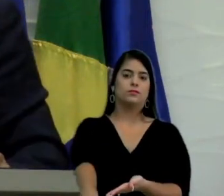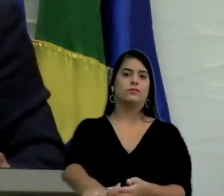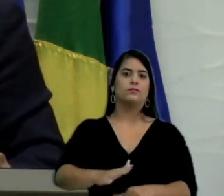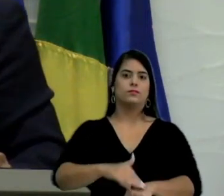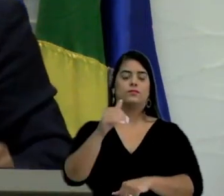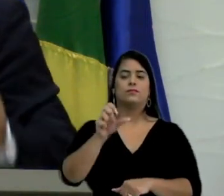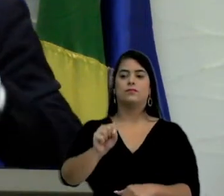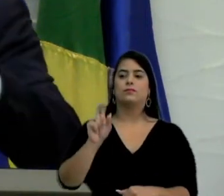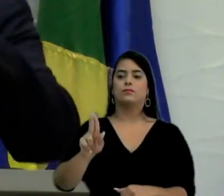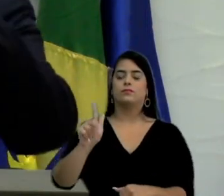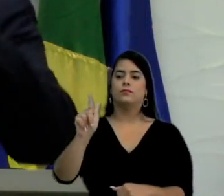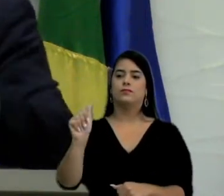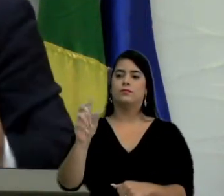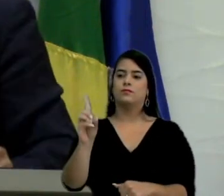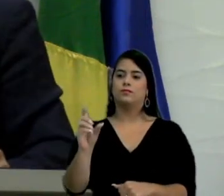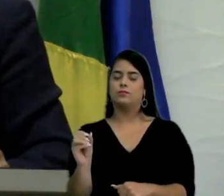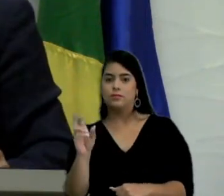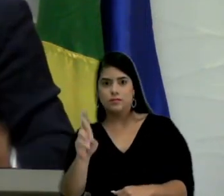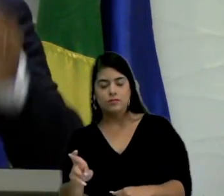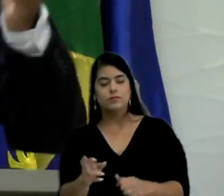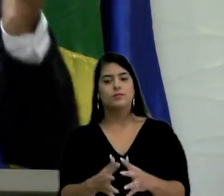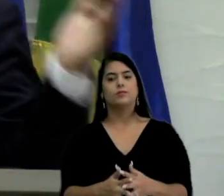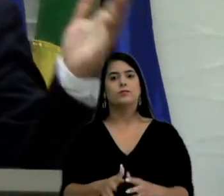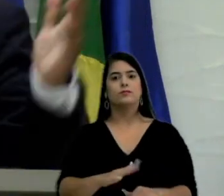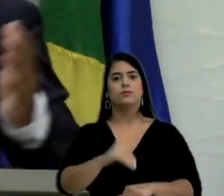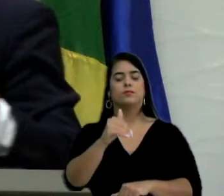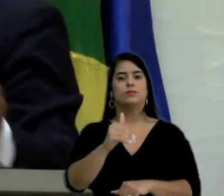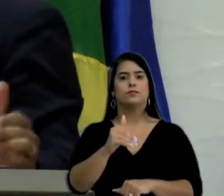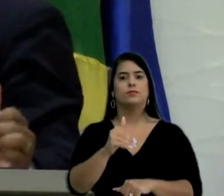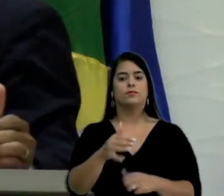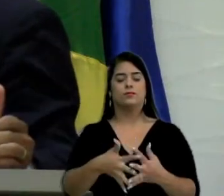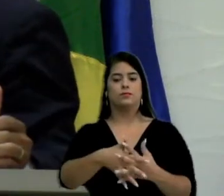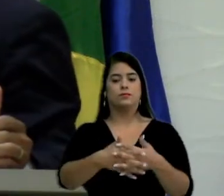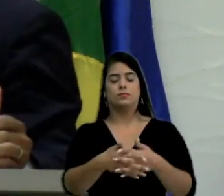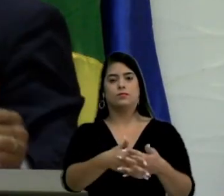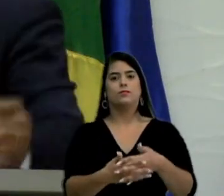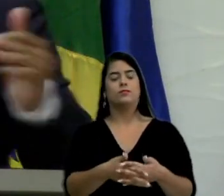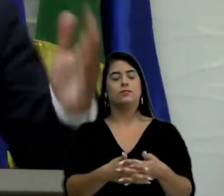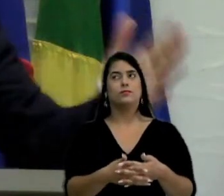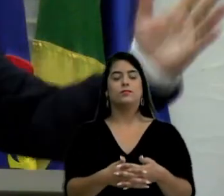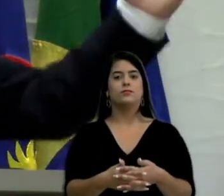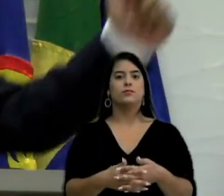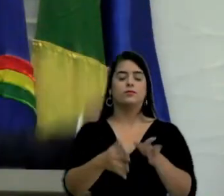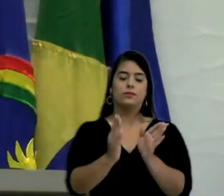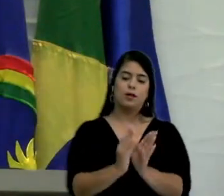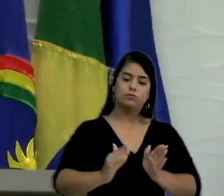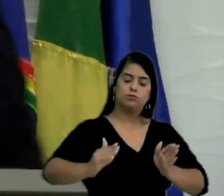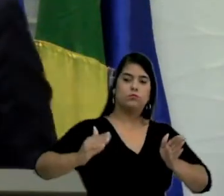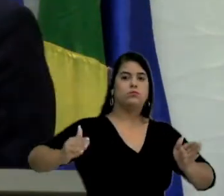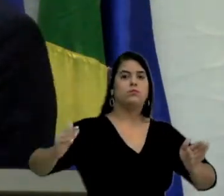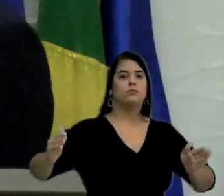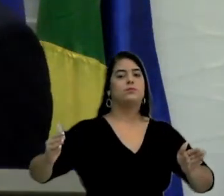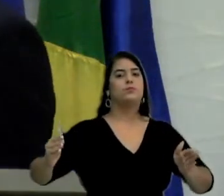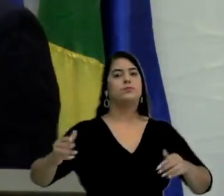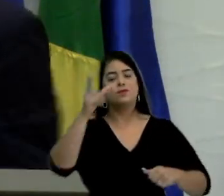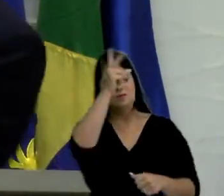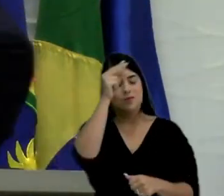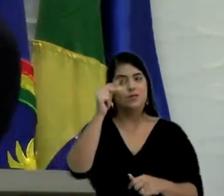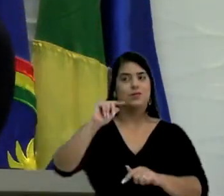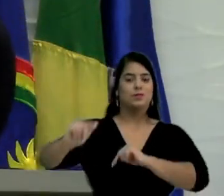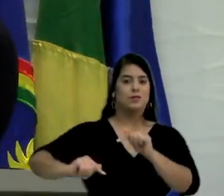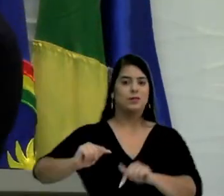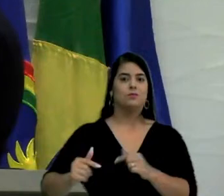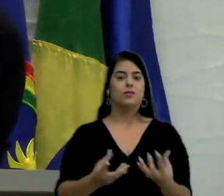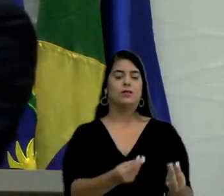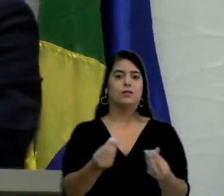sugador mais uma carreta agrícola oxe não para mais não colega ciclei ISO que é um prefeito para trabalhar Pera aí que